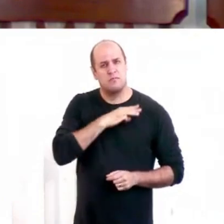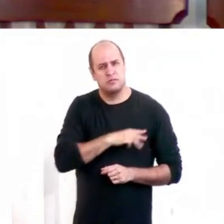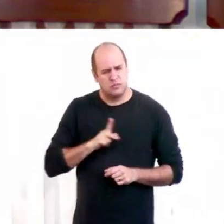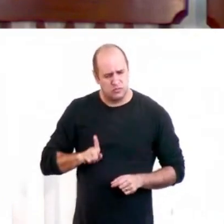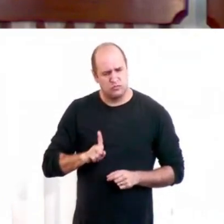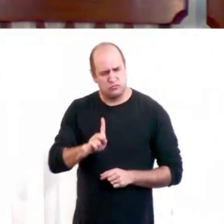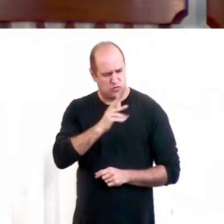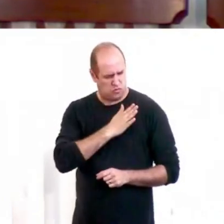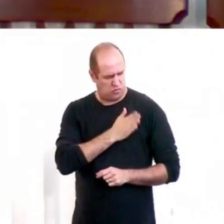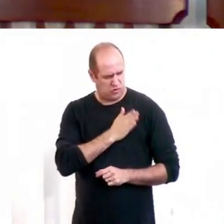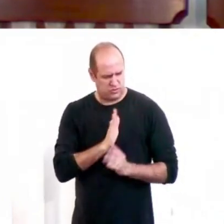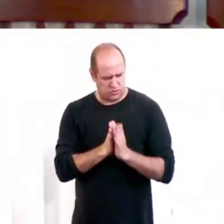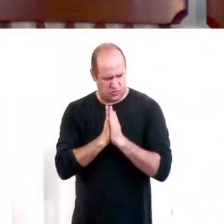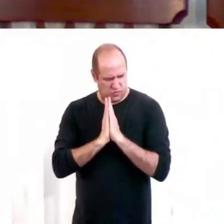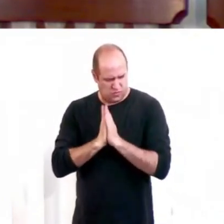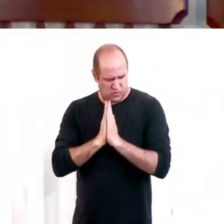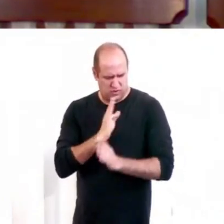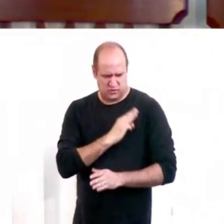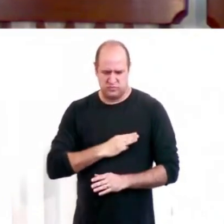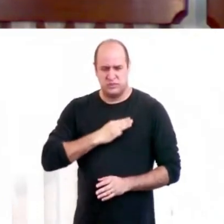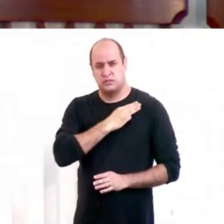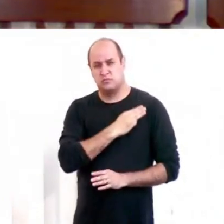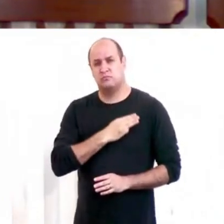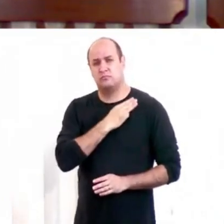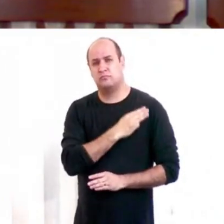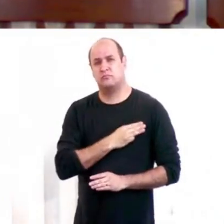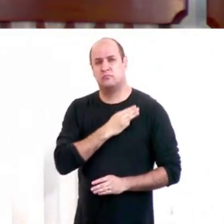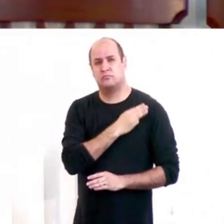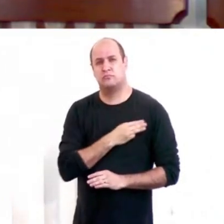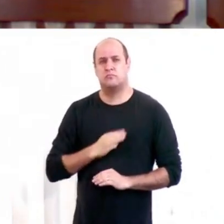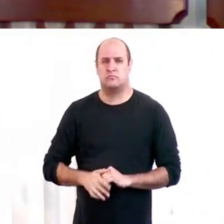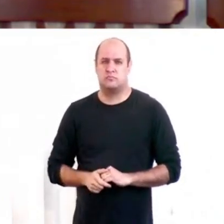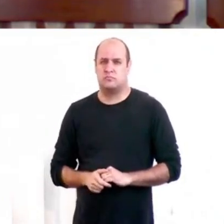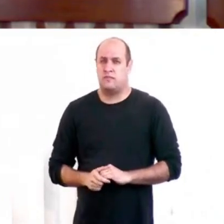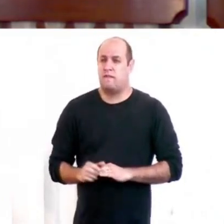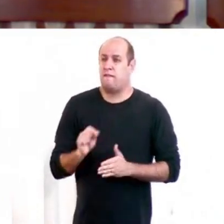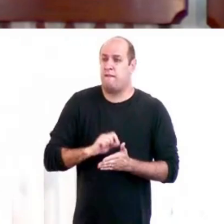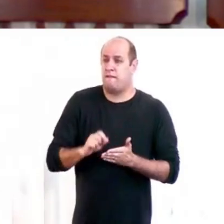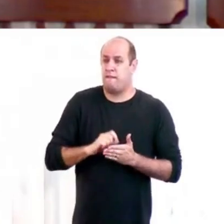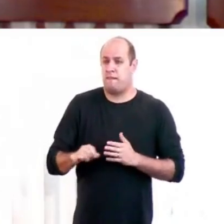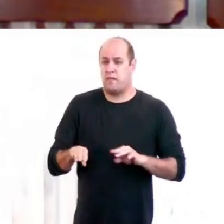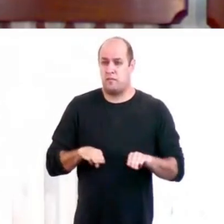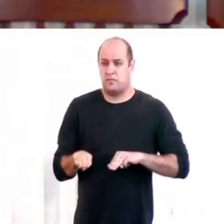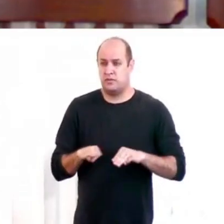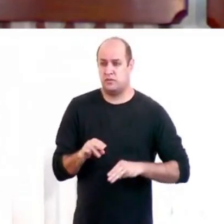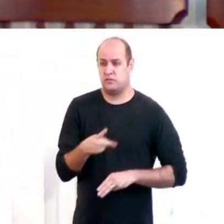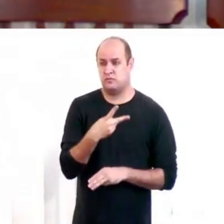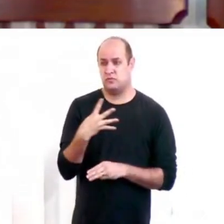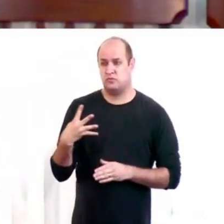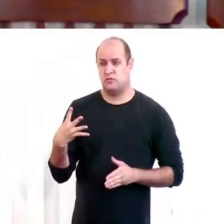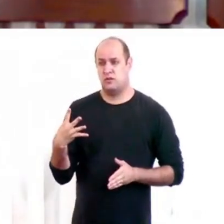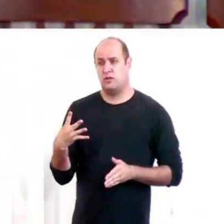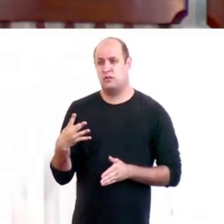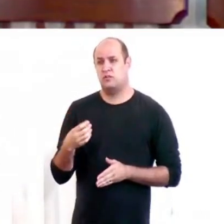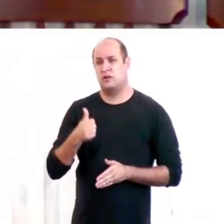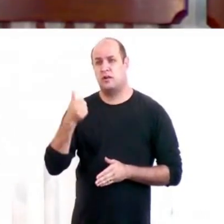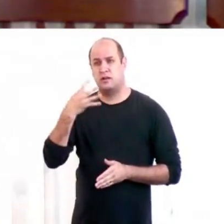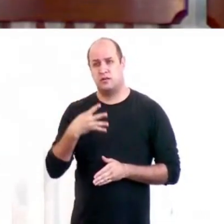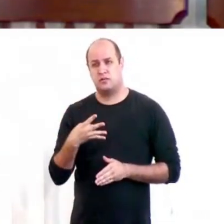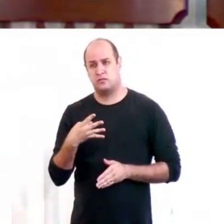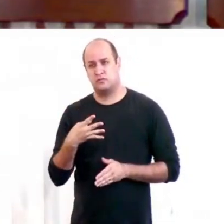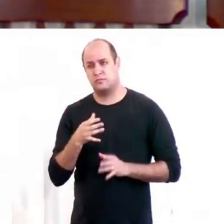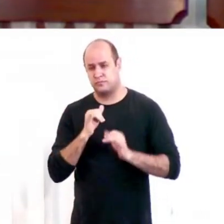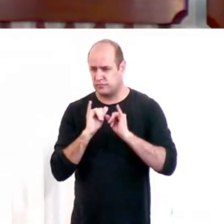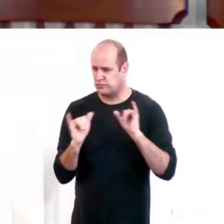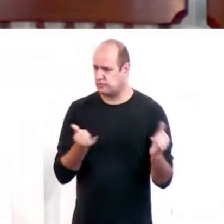coração orando por esses missionários. Está escrito em Mateus 24:14, vai ser o texto que eu vou trabalhar com a